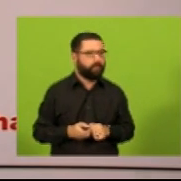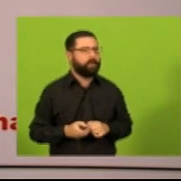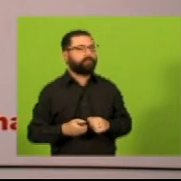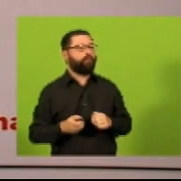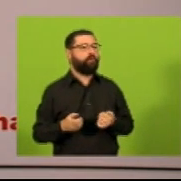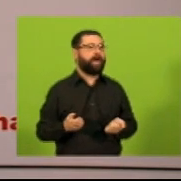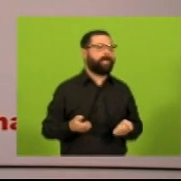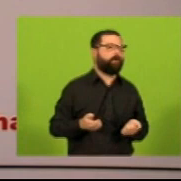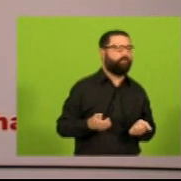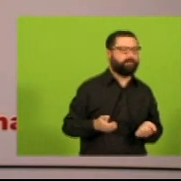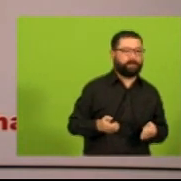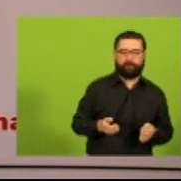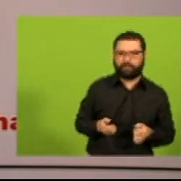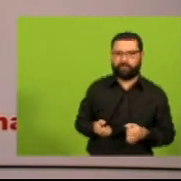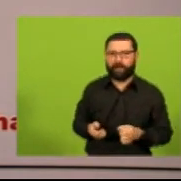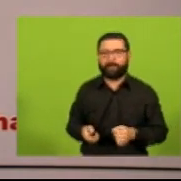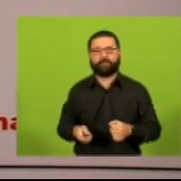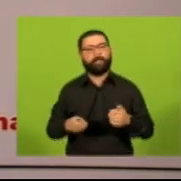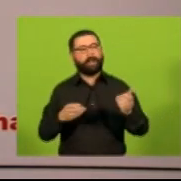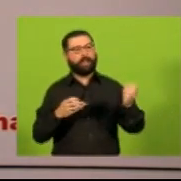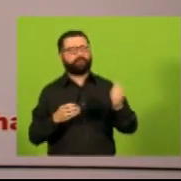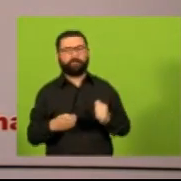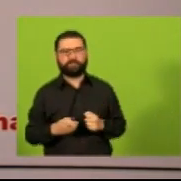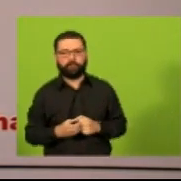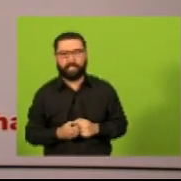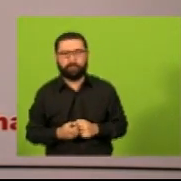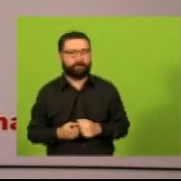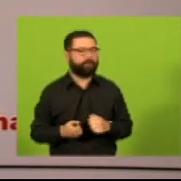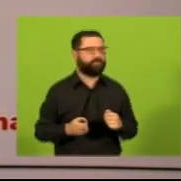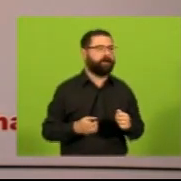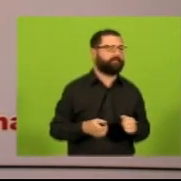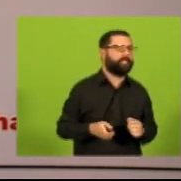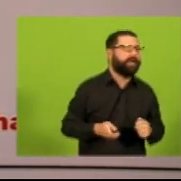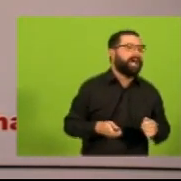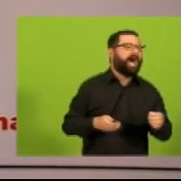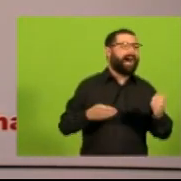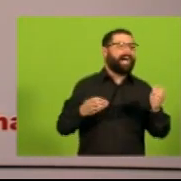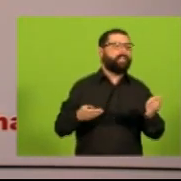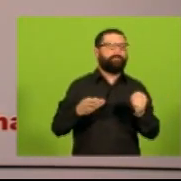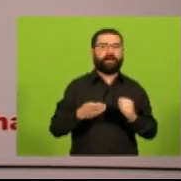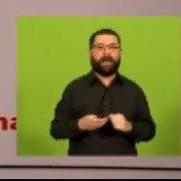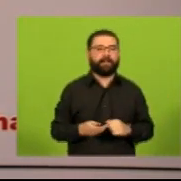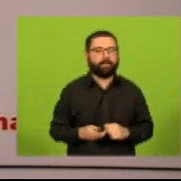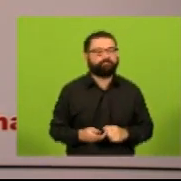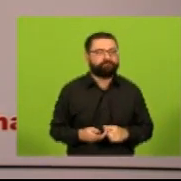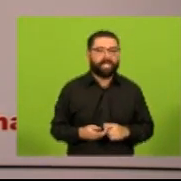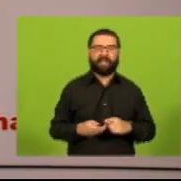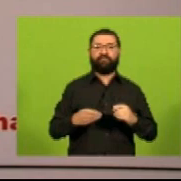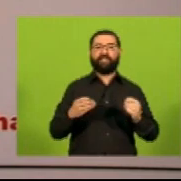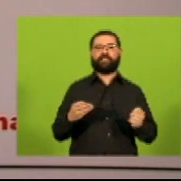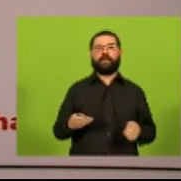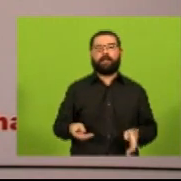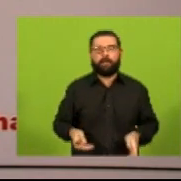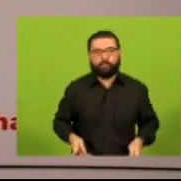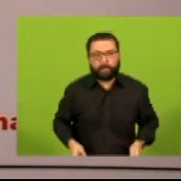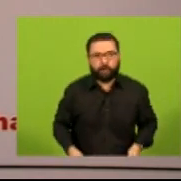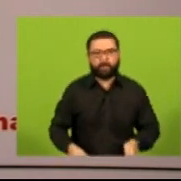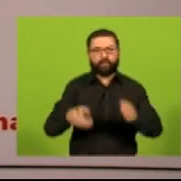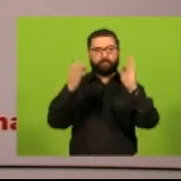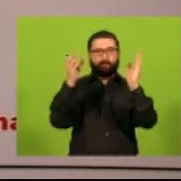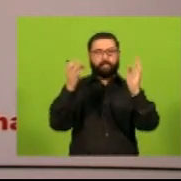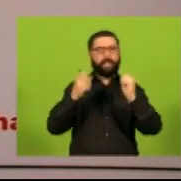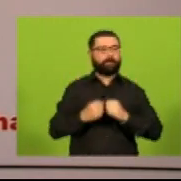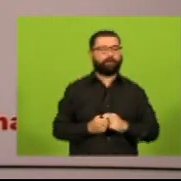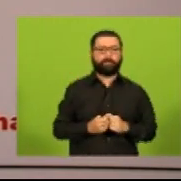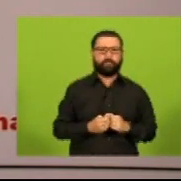aplicação. Então, como é que é a conta que você faz? Ah lá, a solução está ali para vocês. A área aplicada, ela vai ser, o trator não